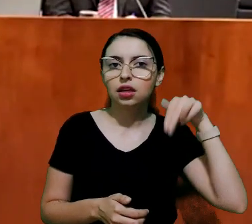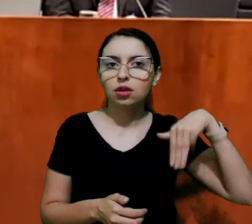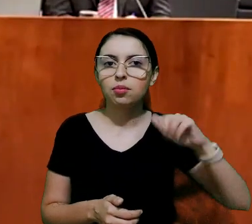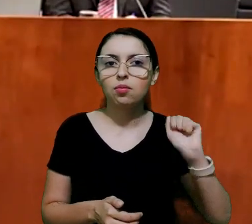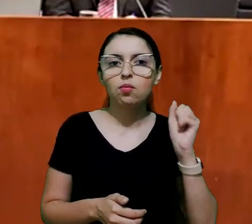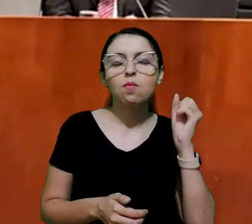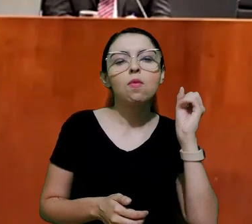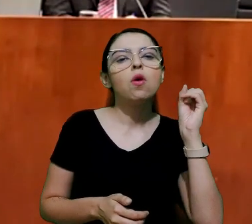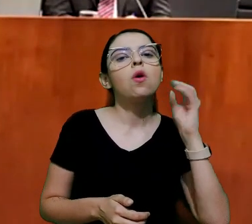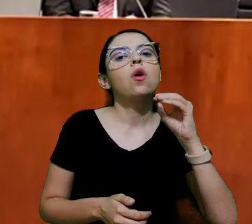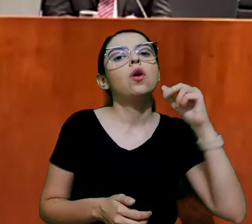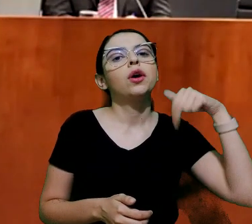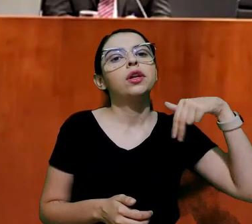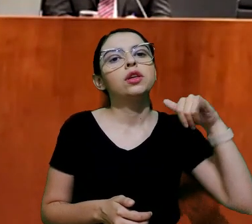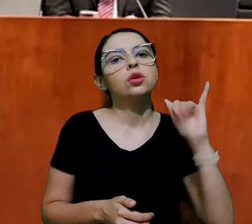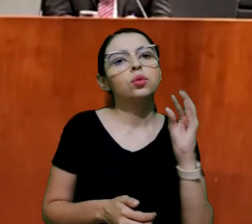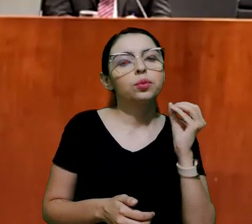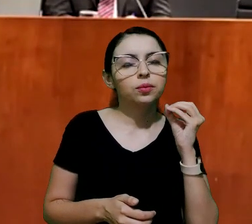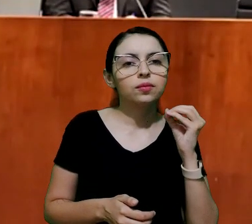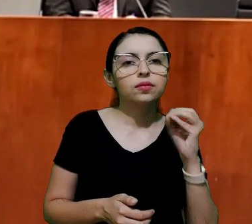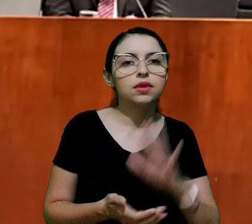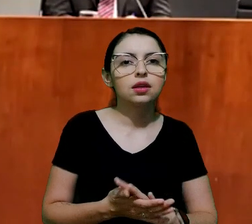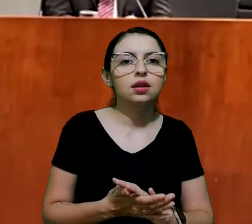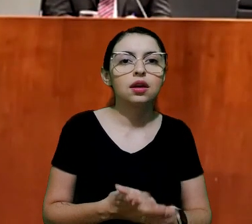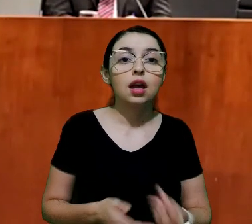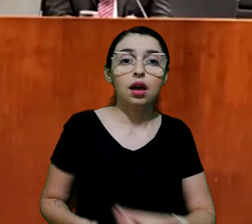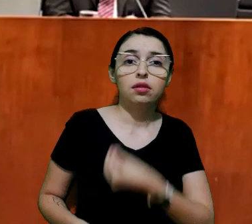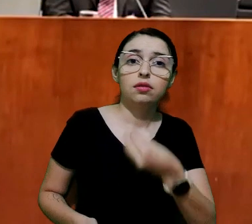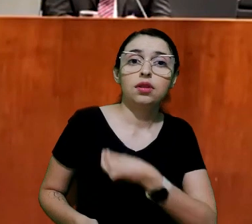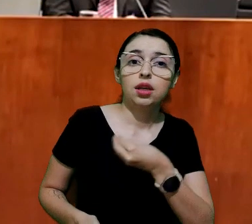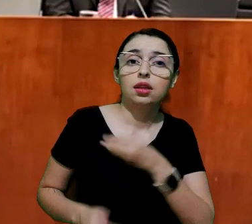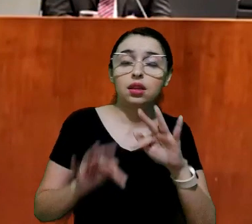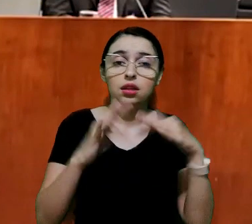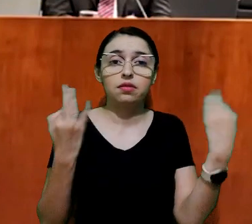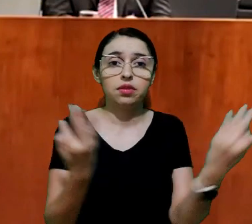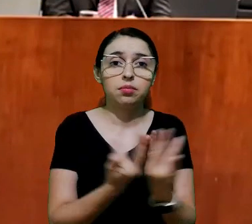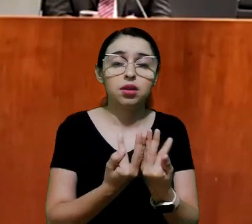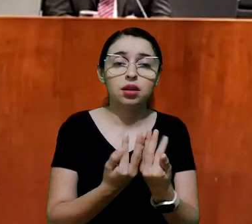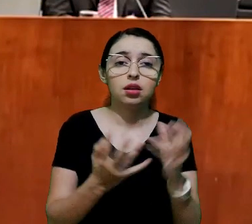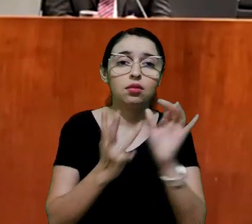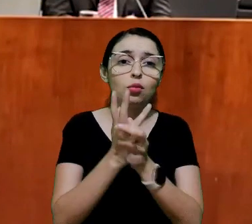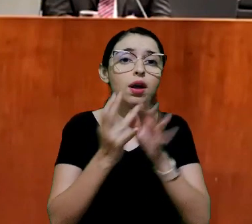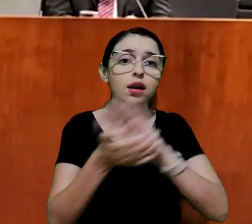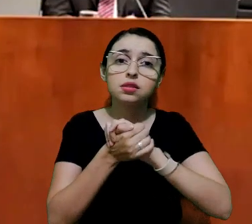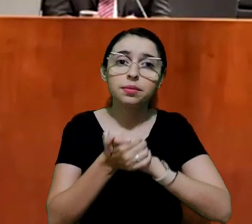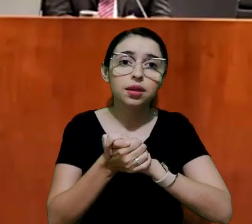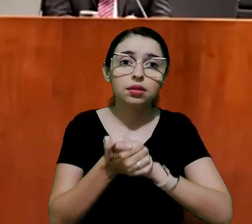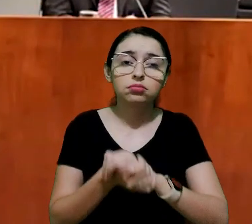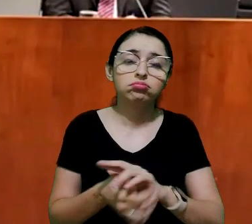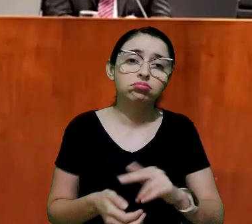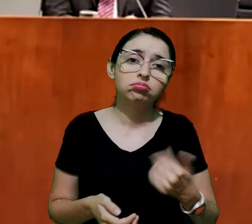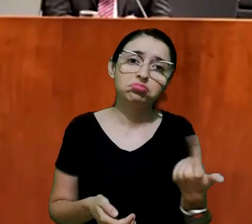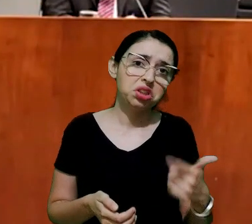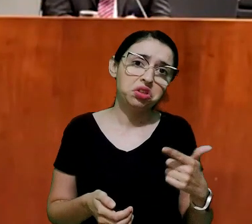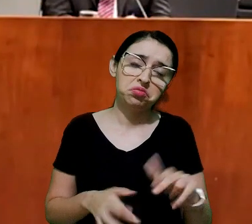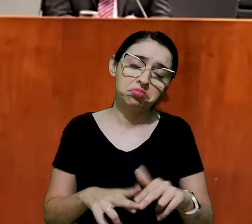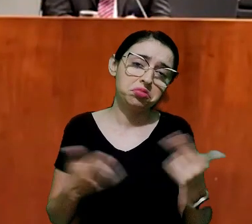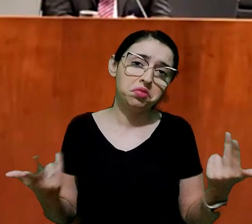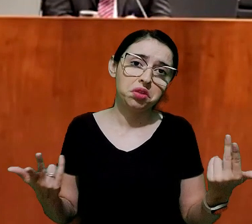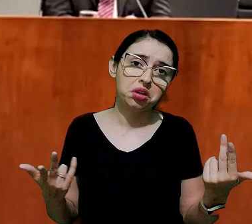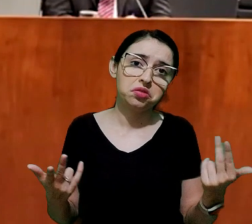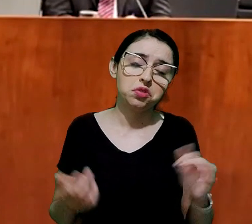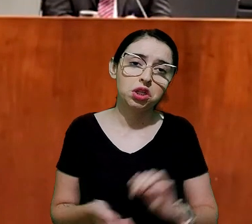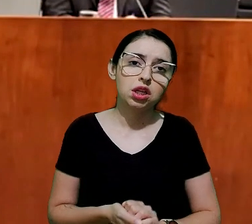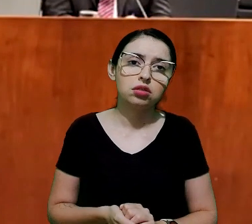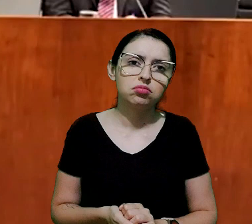da sobrevivência da família é a causa de ser do casamento. Não tem outra função. Agora, quando eu digo, eu não